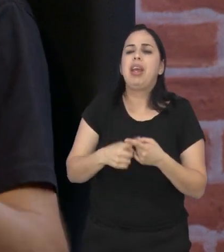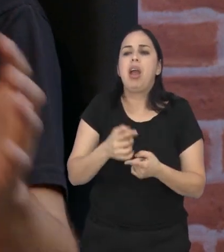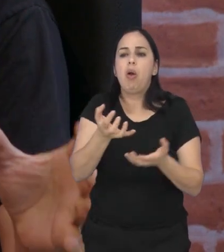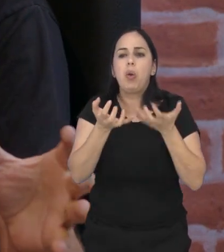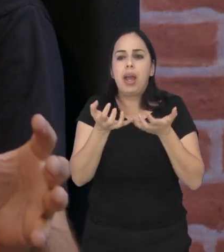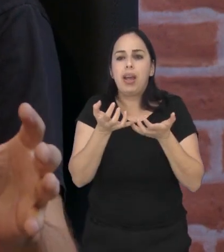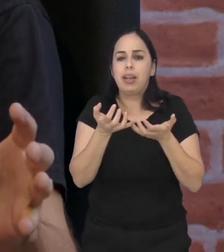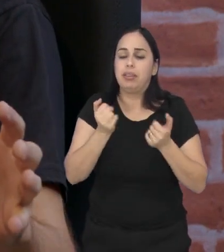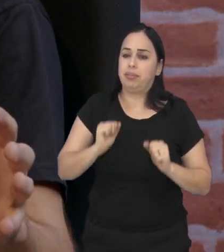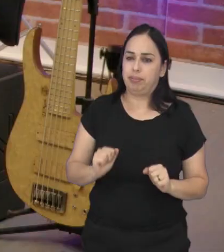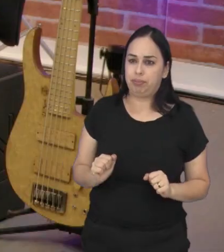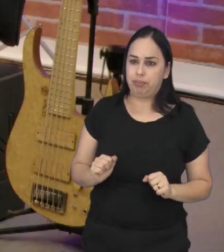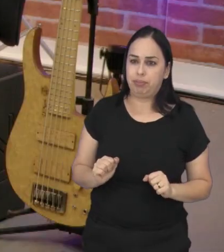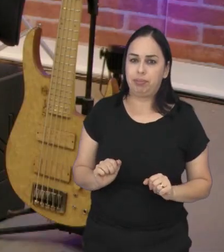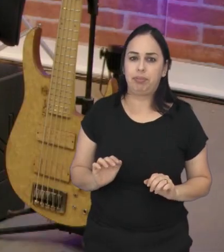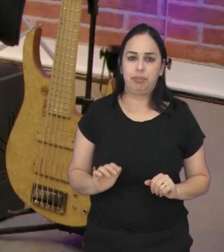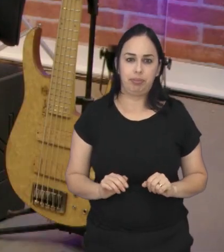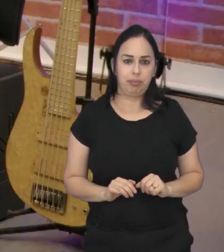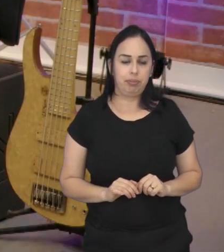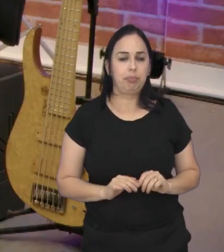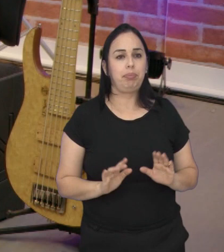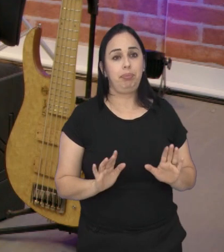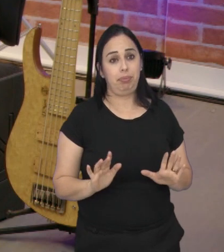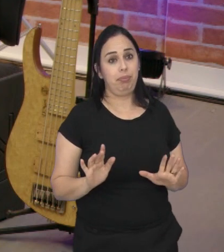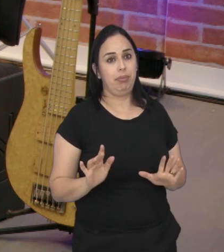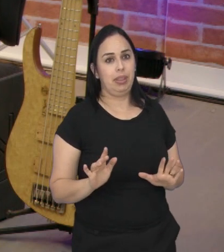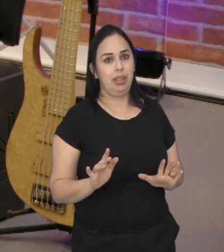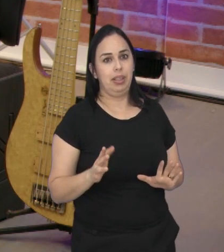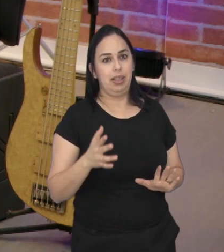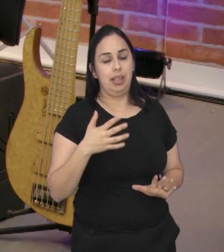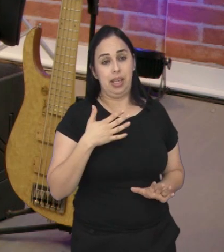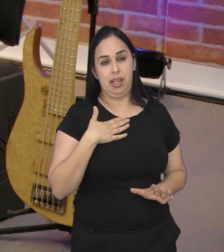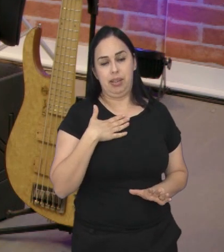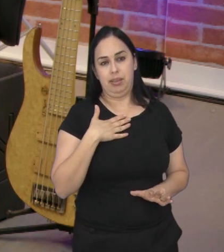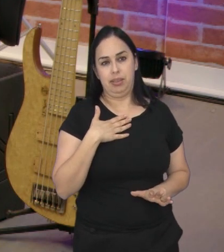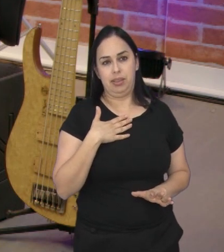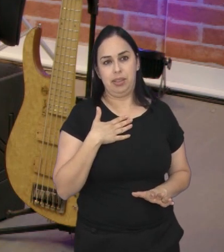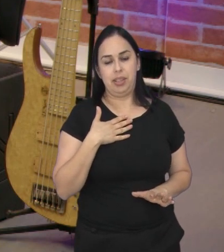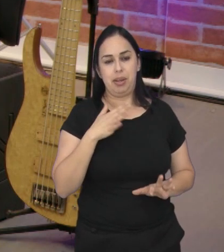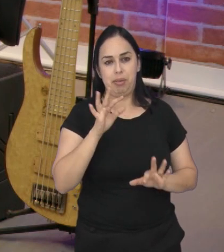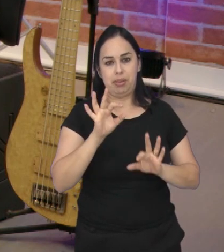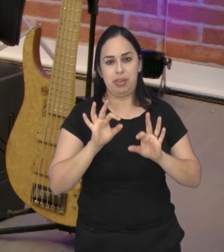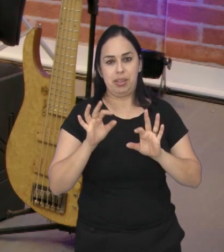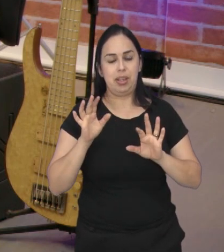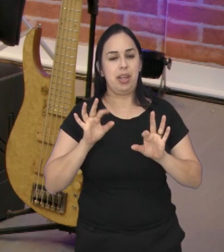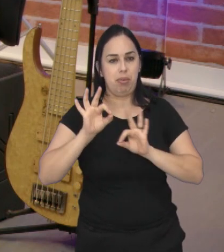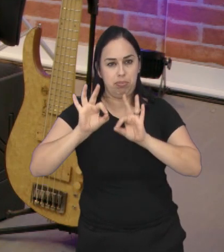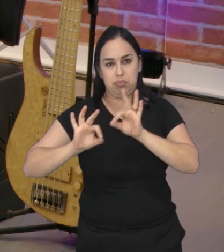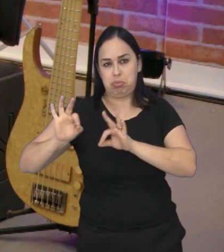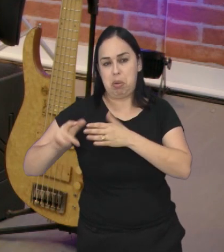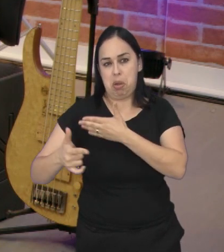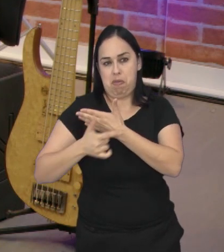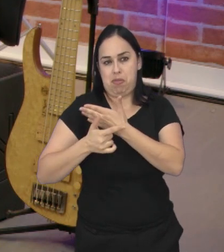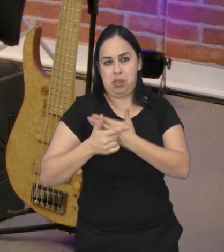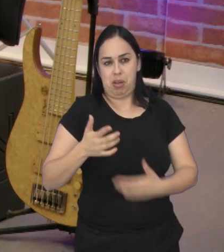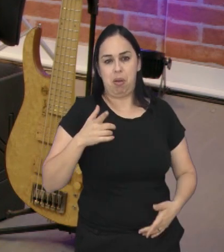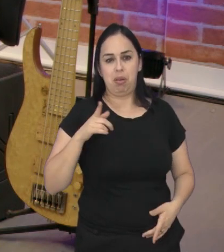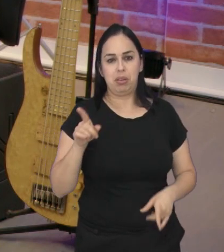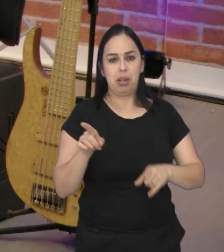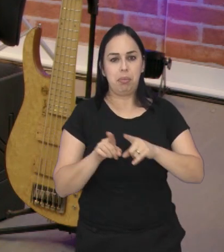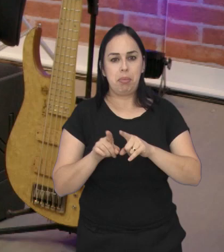muita coisa pra fazer. Cara, e esse, Aí- esse é o lance. Isso que você tá falando, eu lá desenvolvi o meu papel lá no Alto de Páscoa